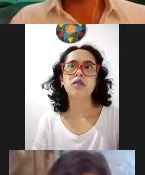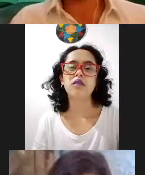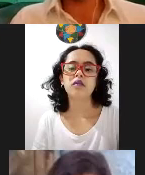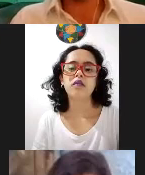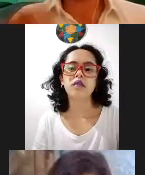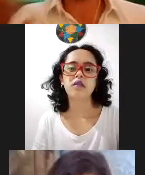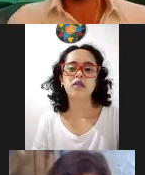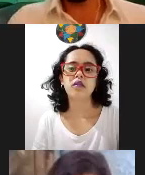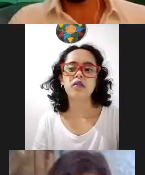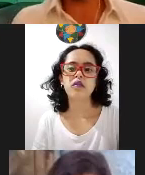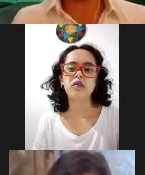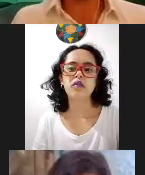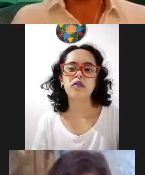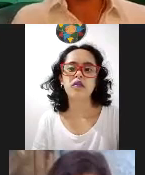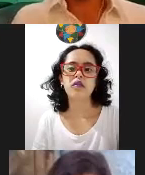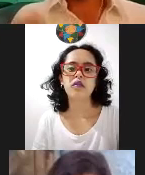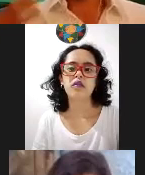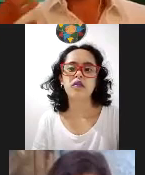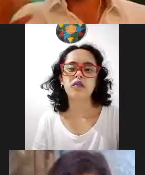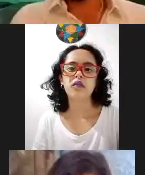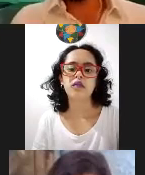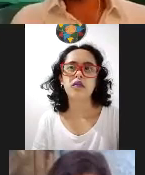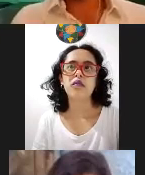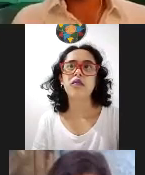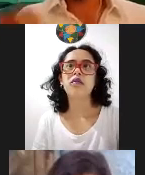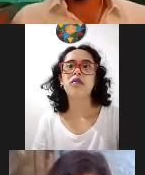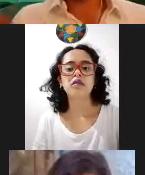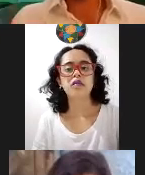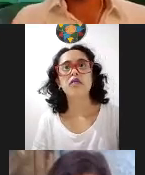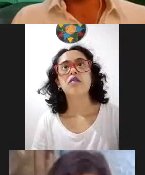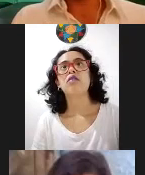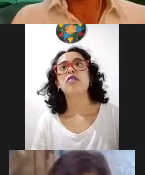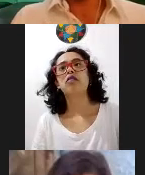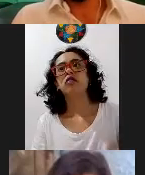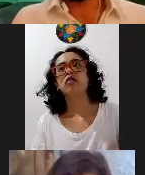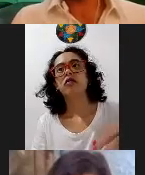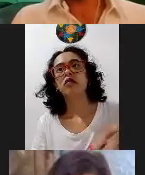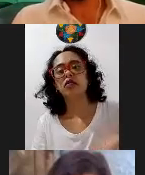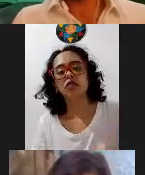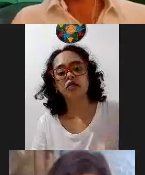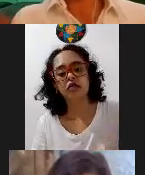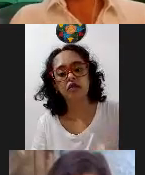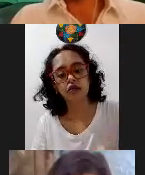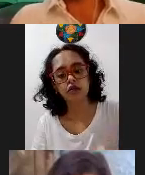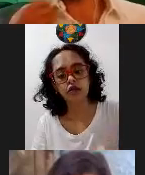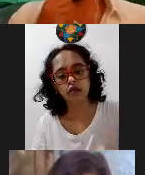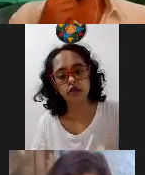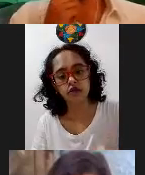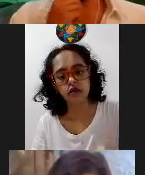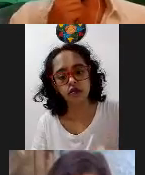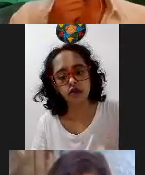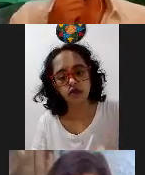mamar no seu seio, o seu leite, e que, não só isso, você como mãe, que quer fazer isso, você tem a